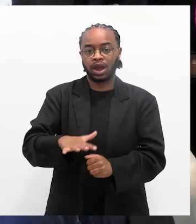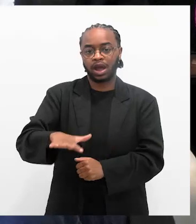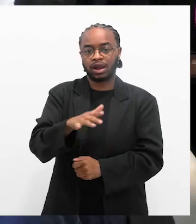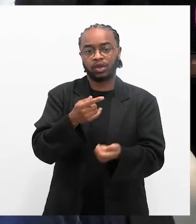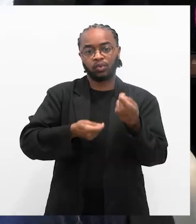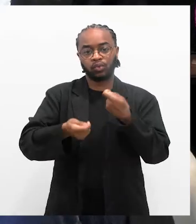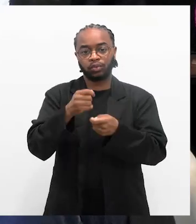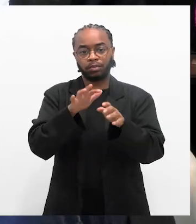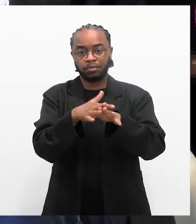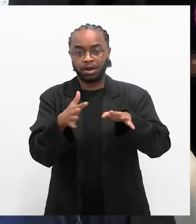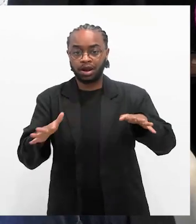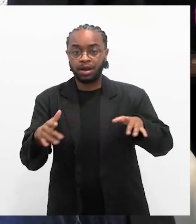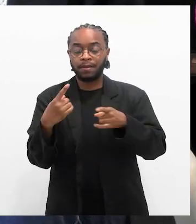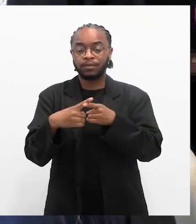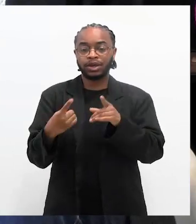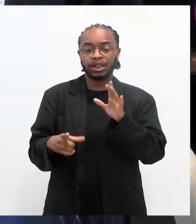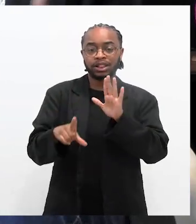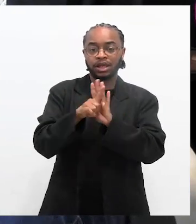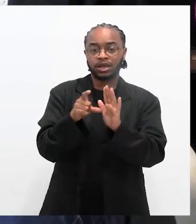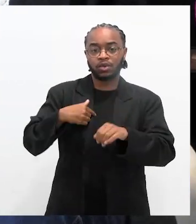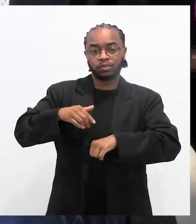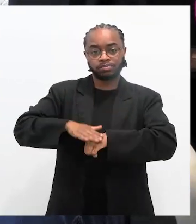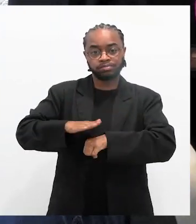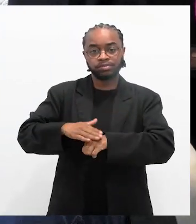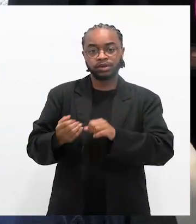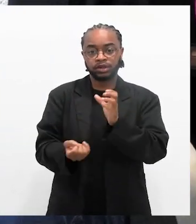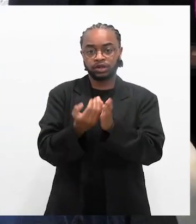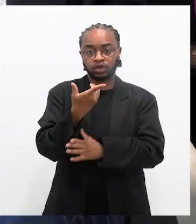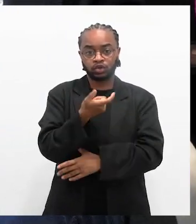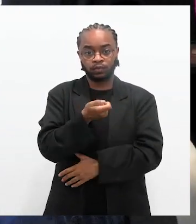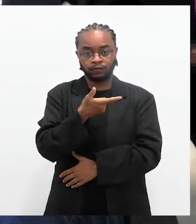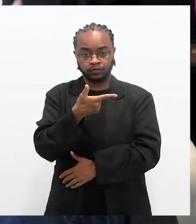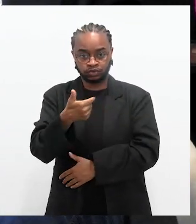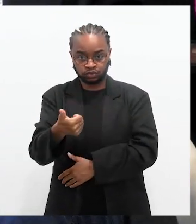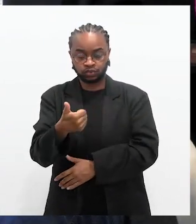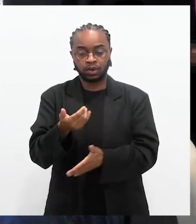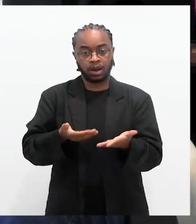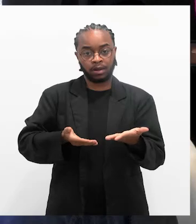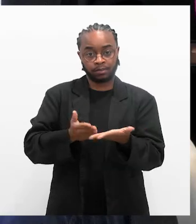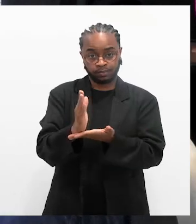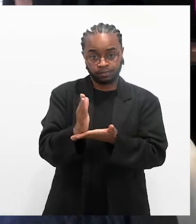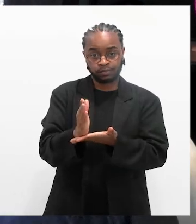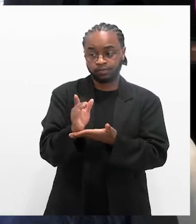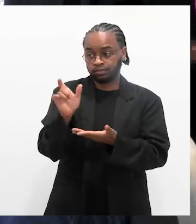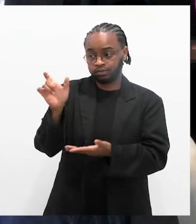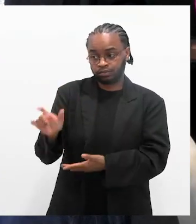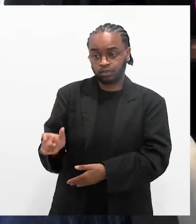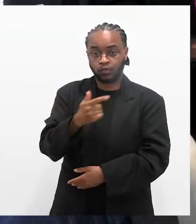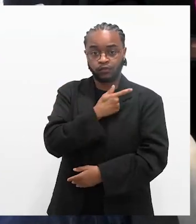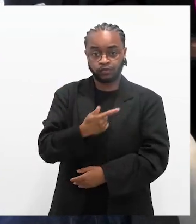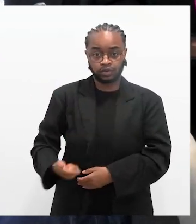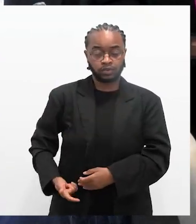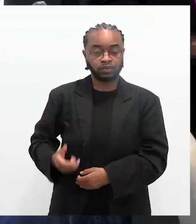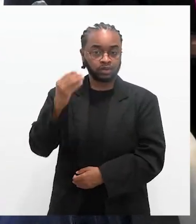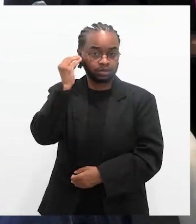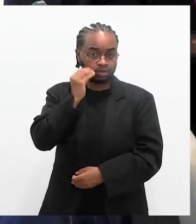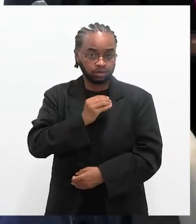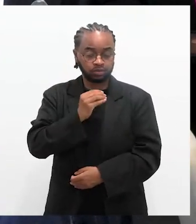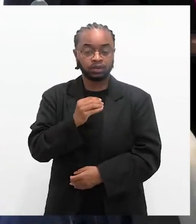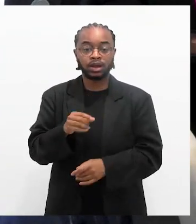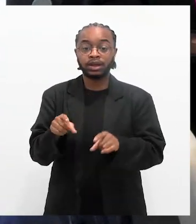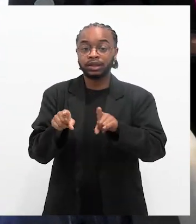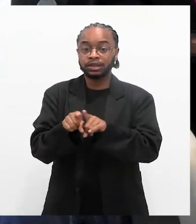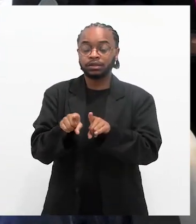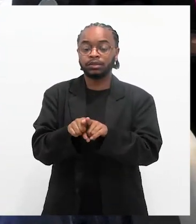questão da economia do mar, que foi uma lei de minha autoria, né, de 2021, sancionada pelo governador Cláudio